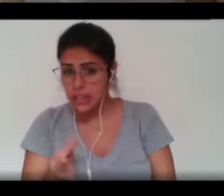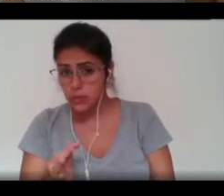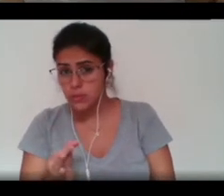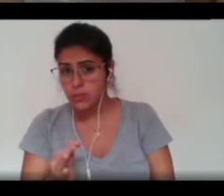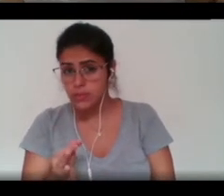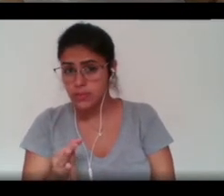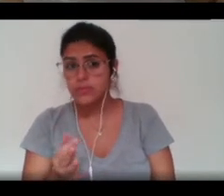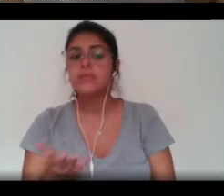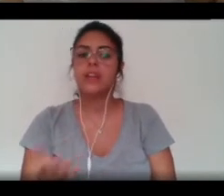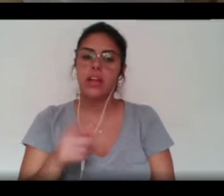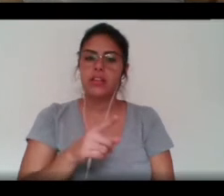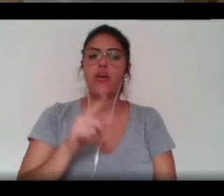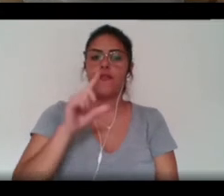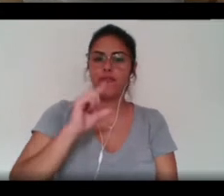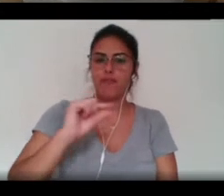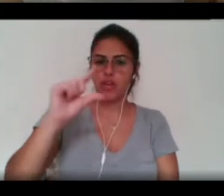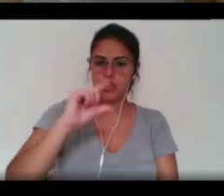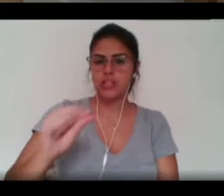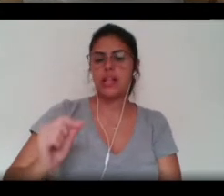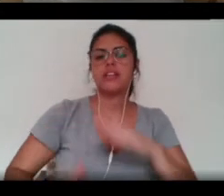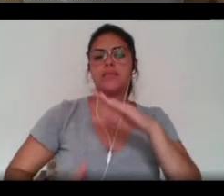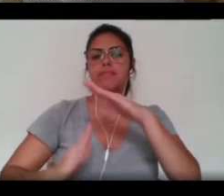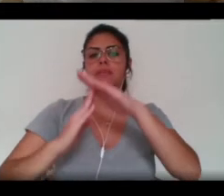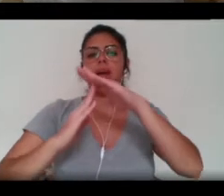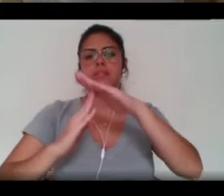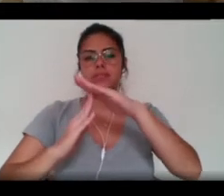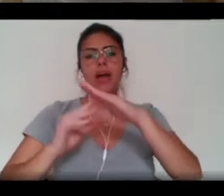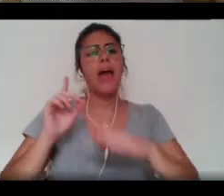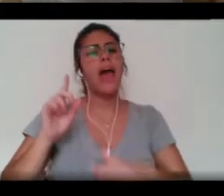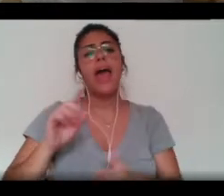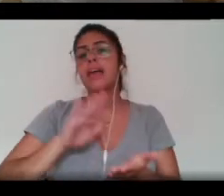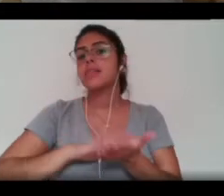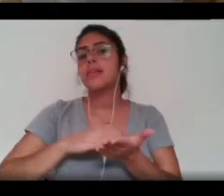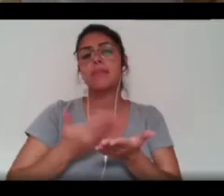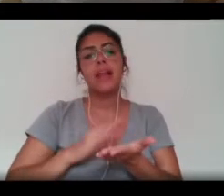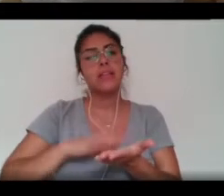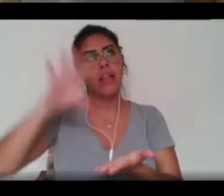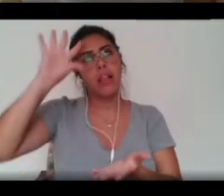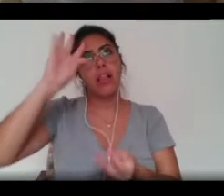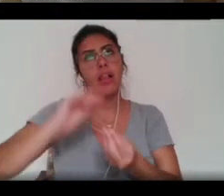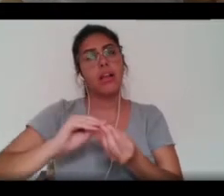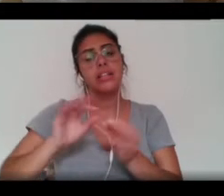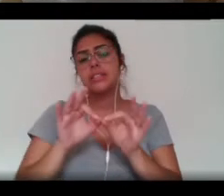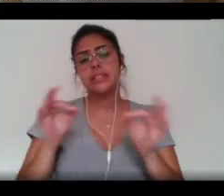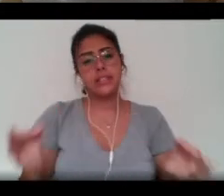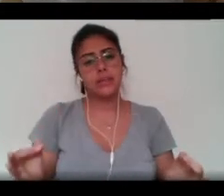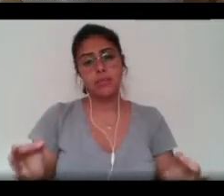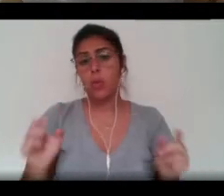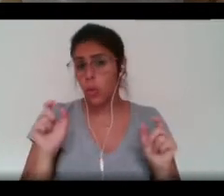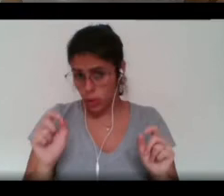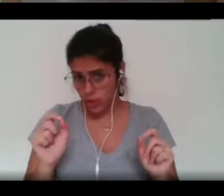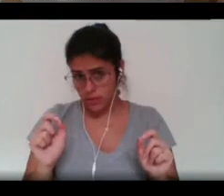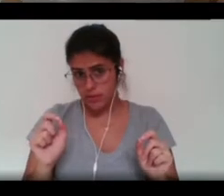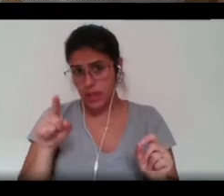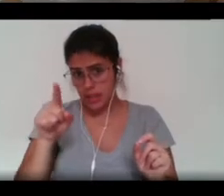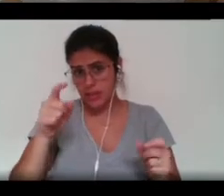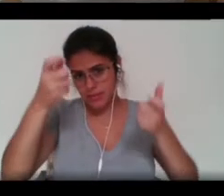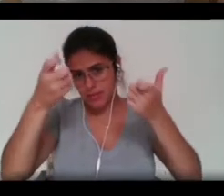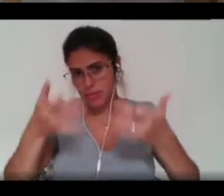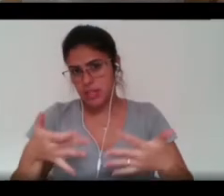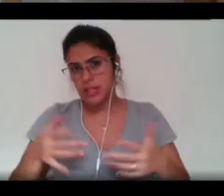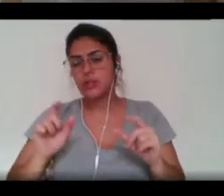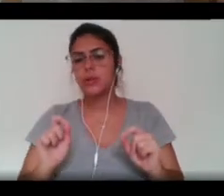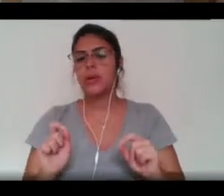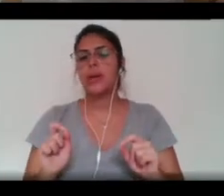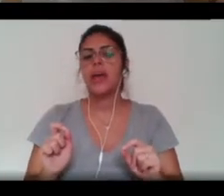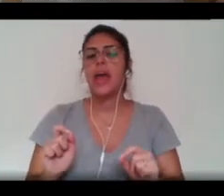O valor V máximo possui interpretação física simples. Qual é ela? Então, ele está falando o seguinte. Ele está